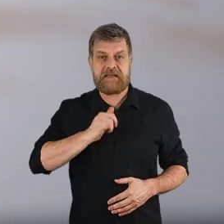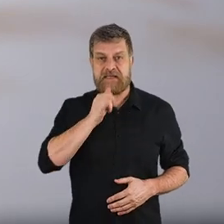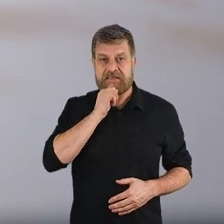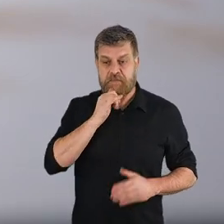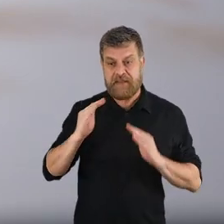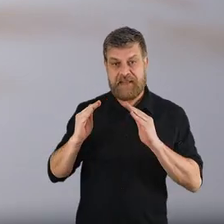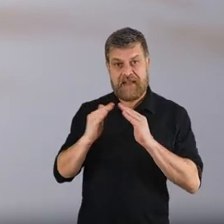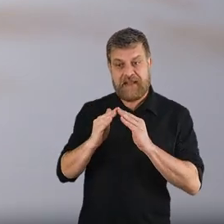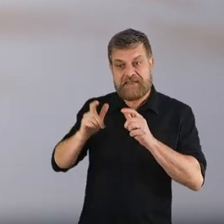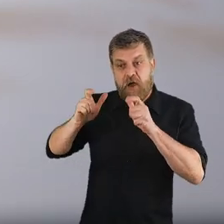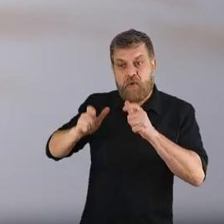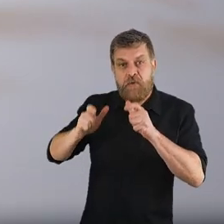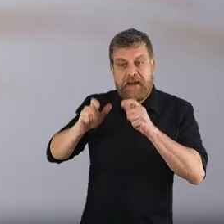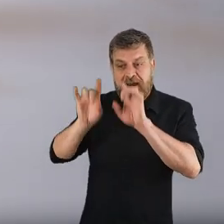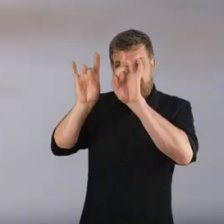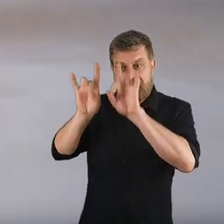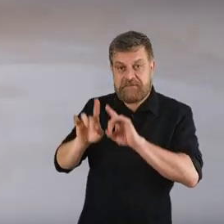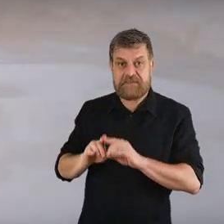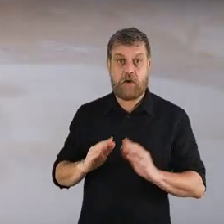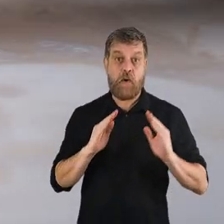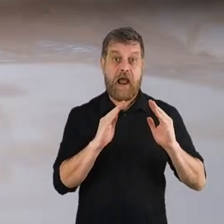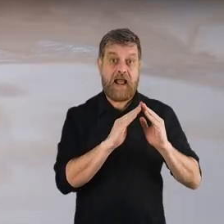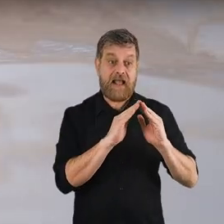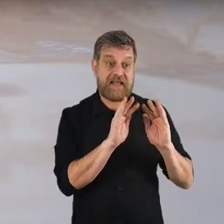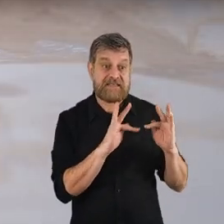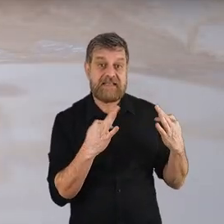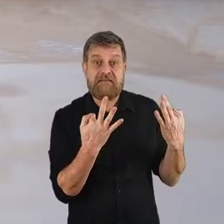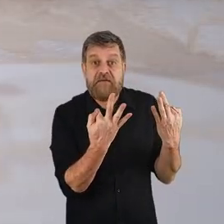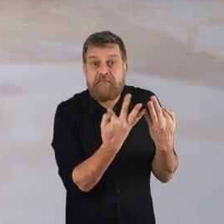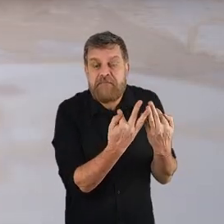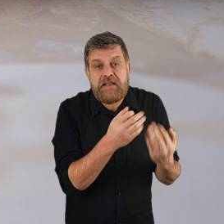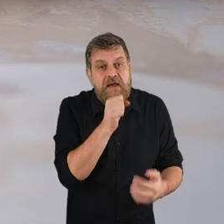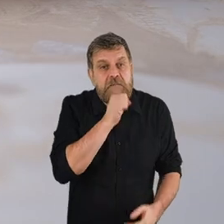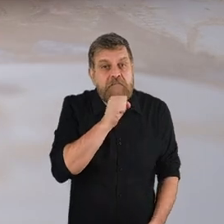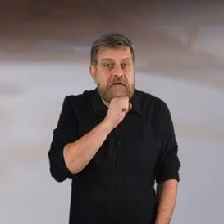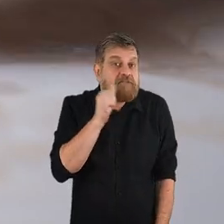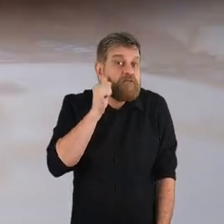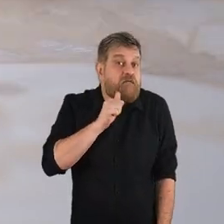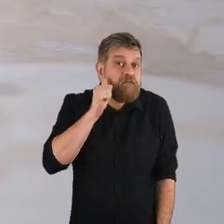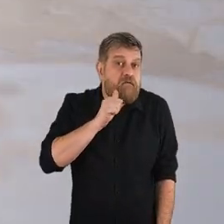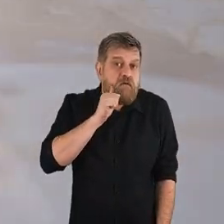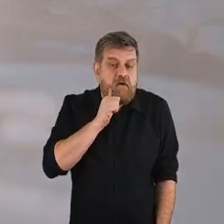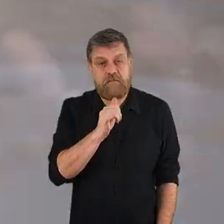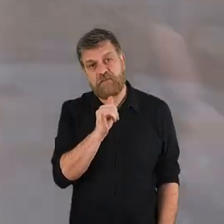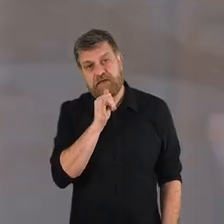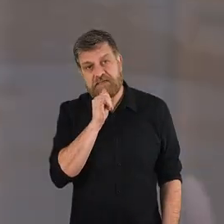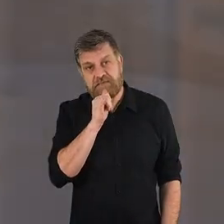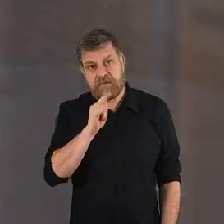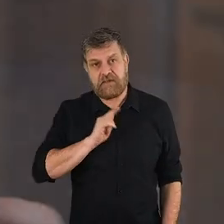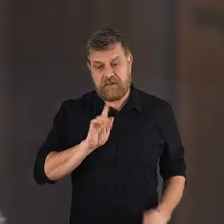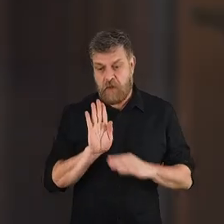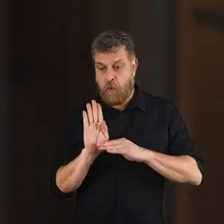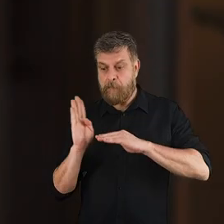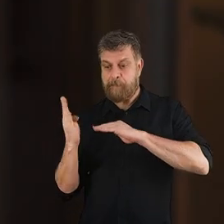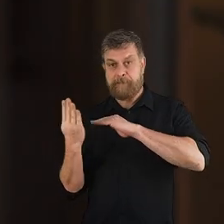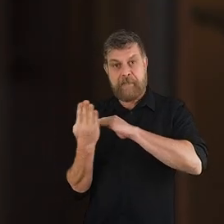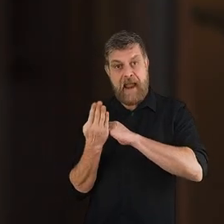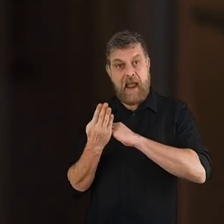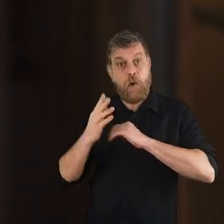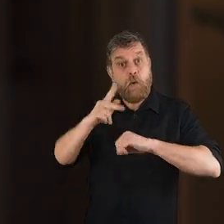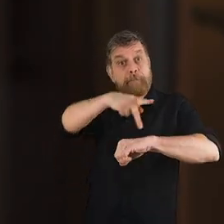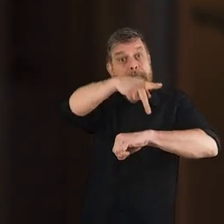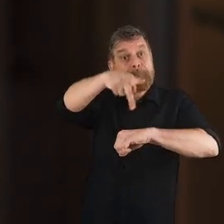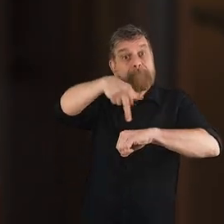sua casa, pode ser a casa de um parente seu, de uma avó, por exemplo. Pode ser um bairro, pode ser um